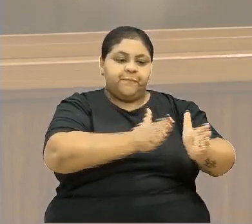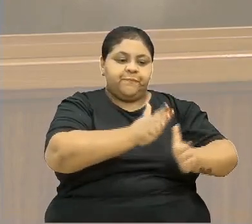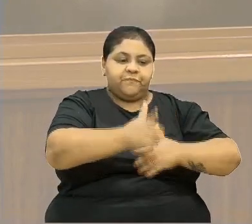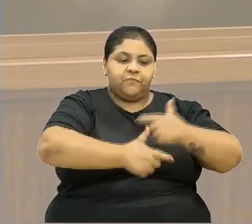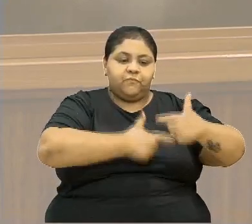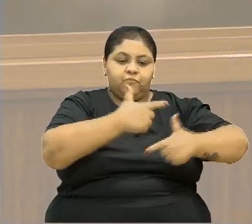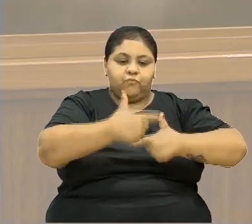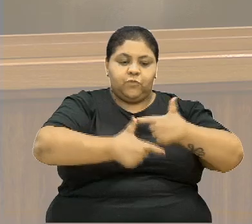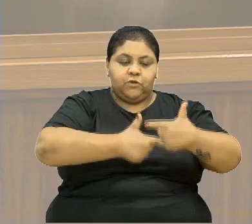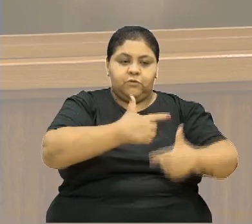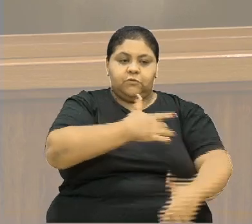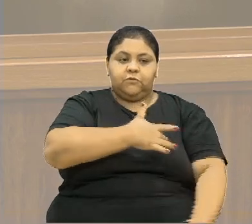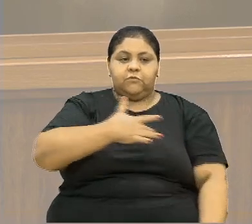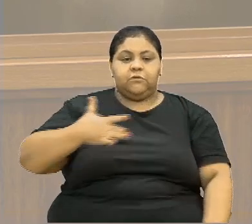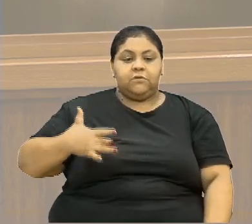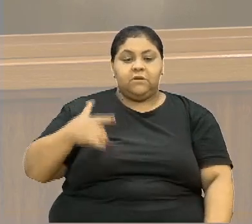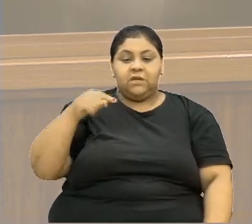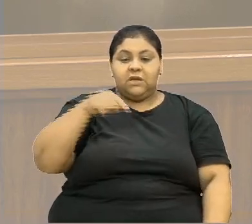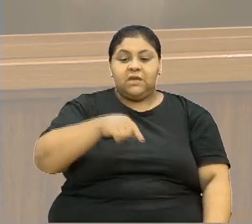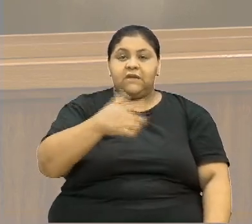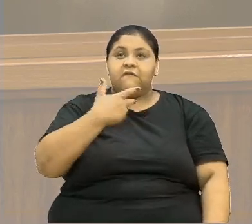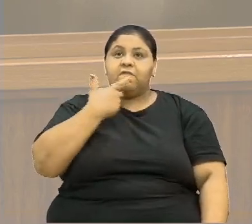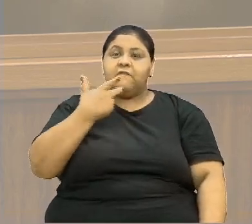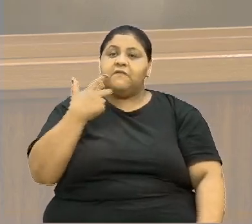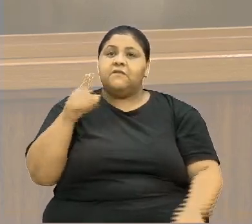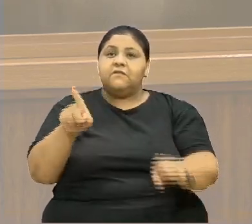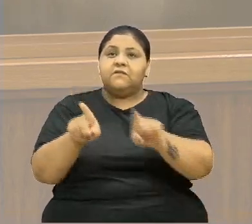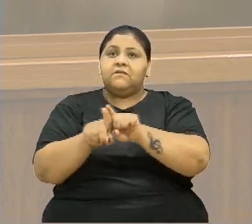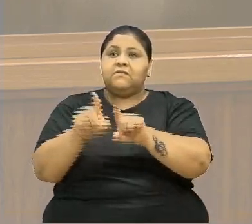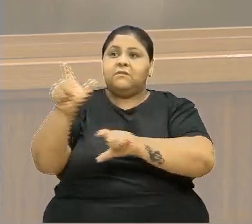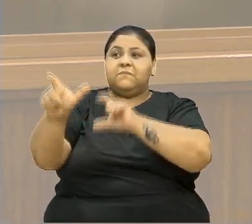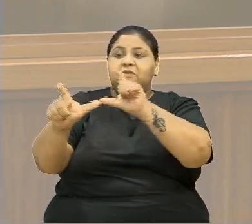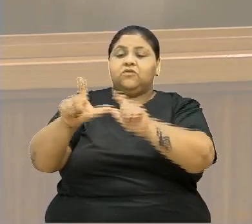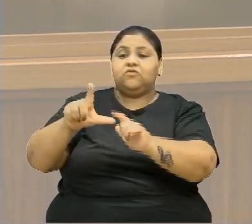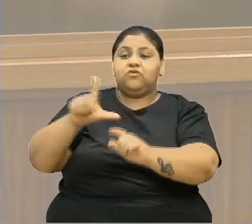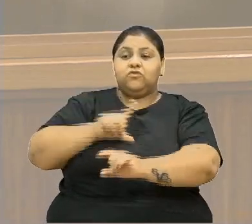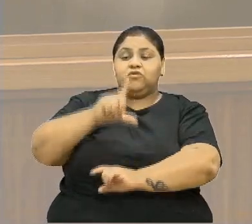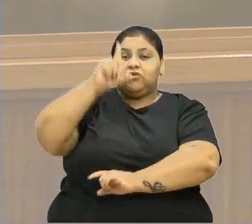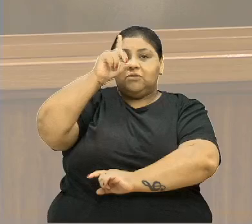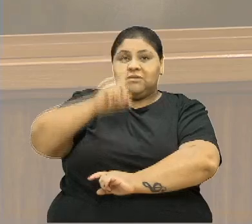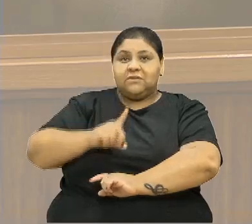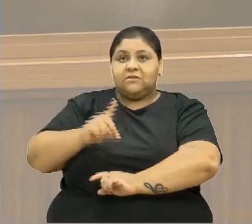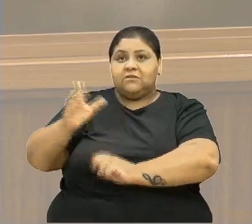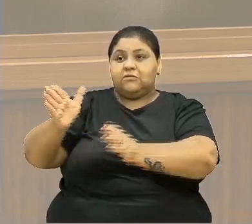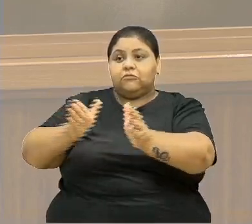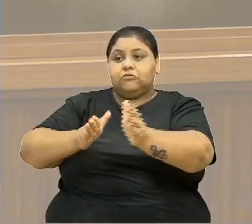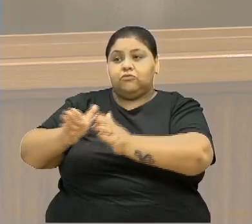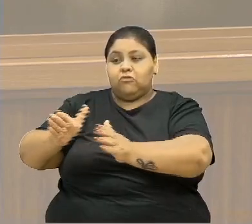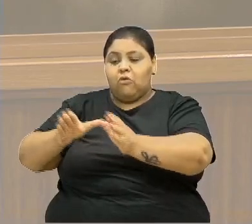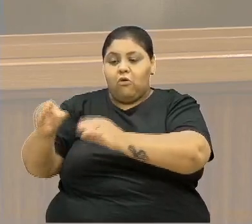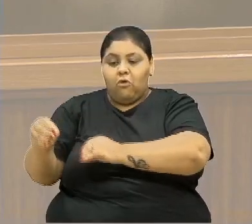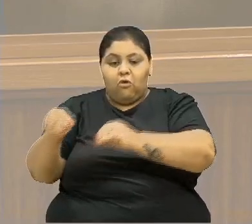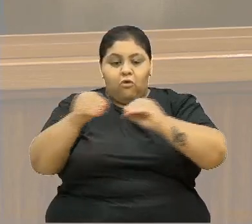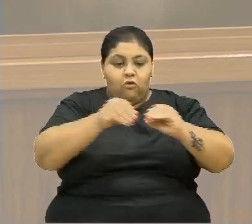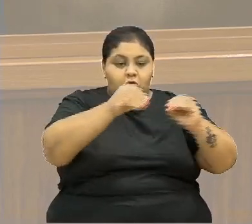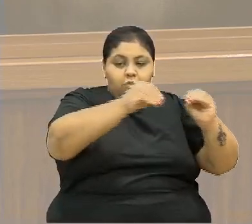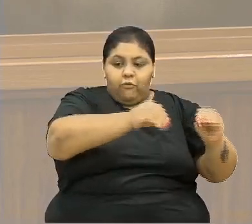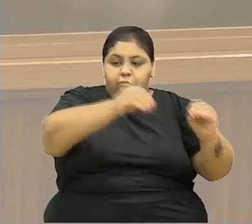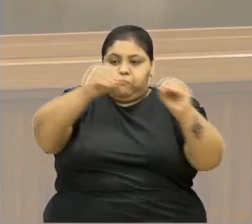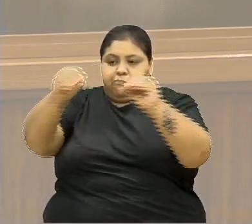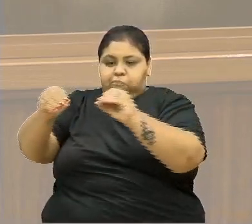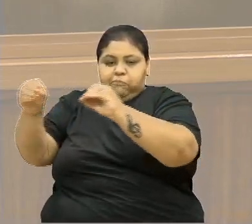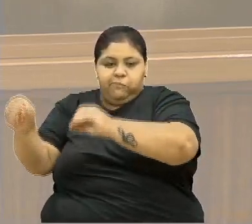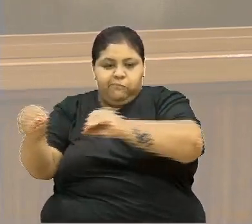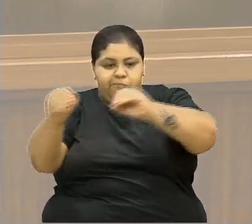serviço de saúde. E aqui vamos pegar também que as pessoas têm que ter direito de ter acesso a um lugar a outro da cidade